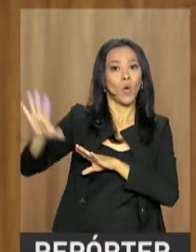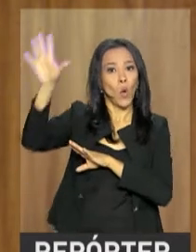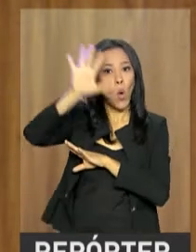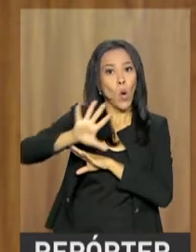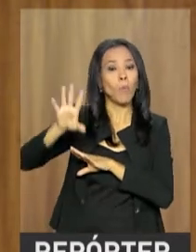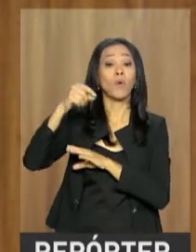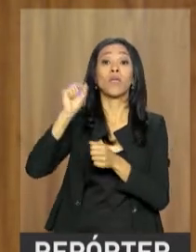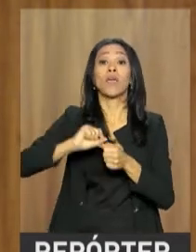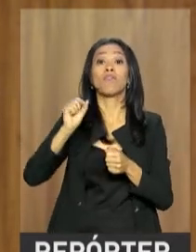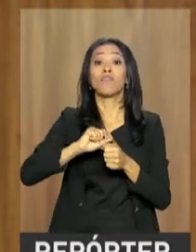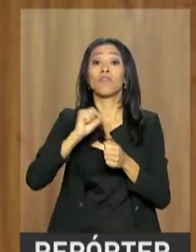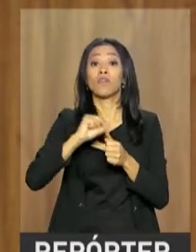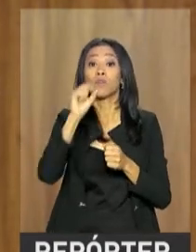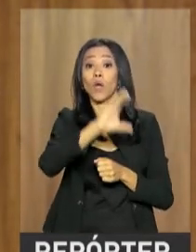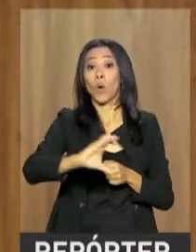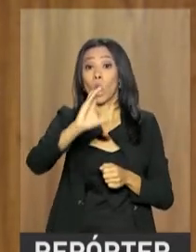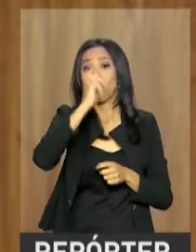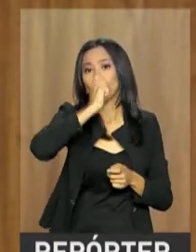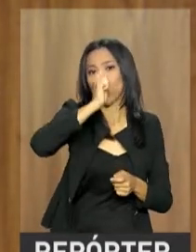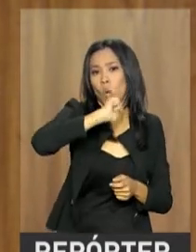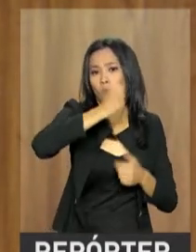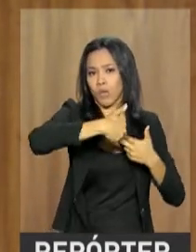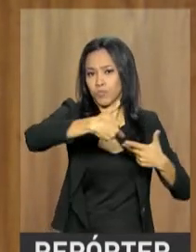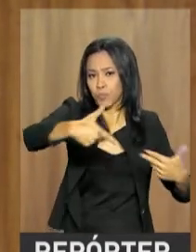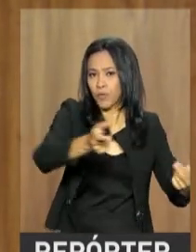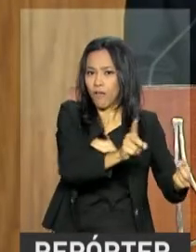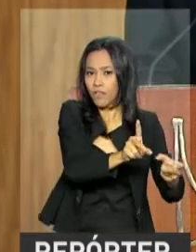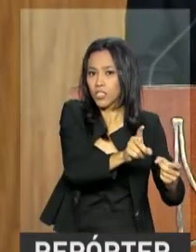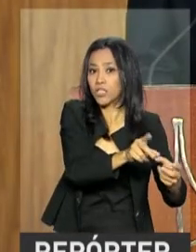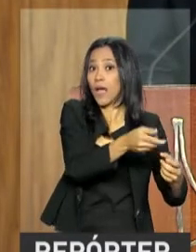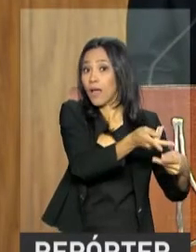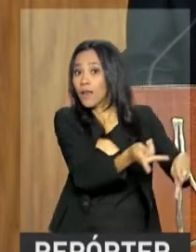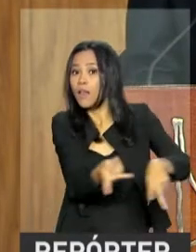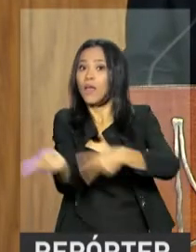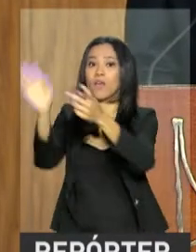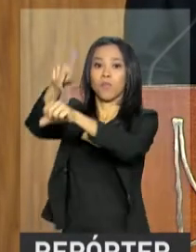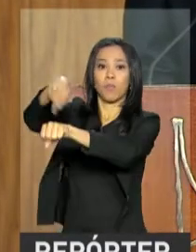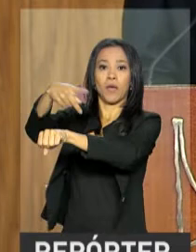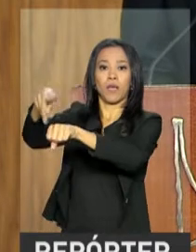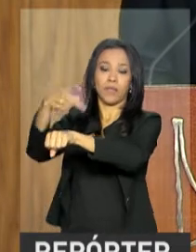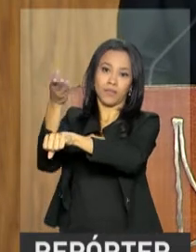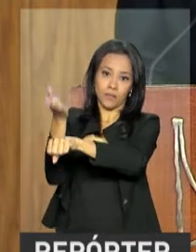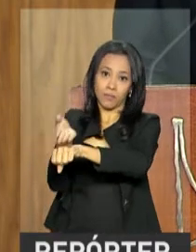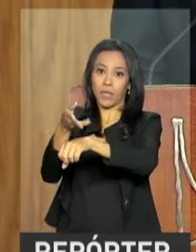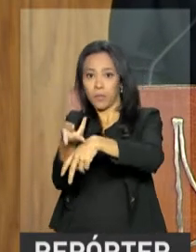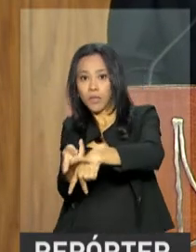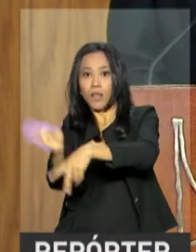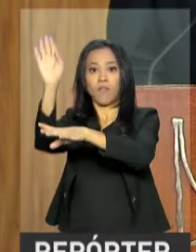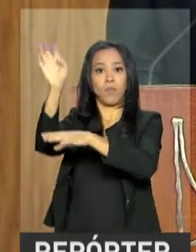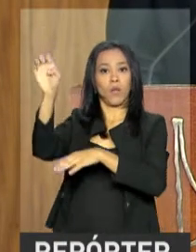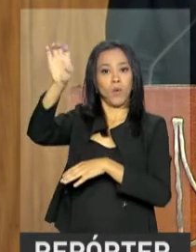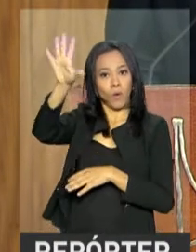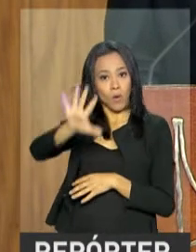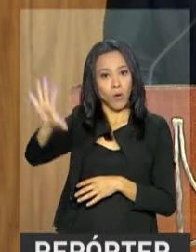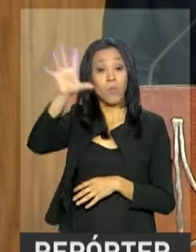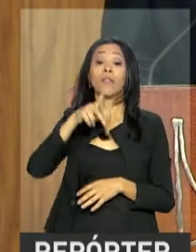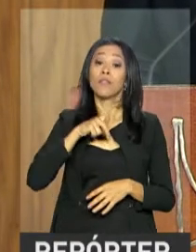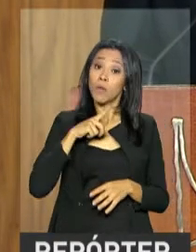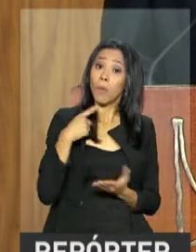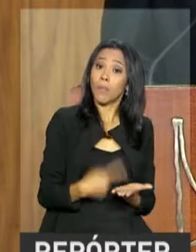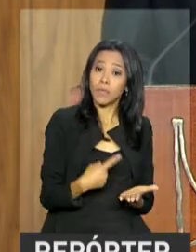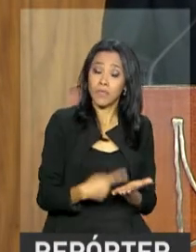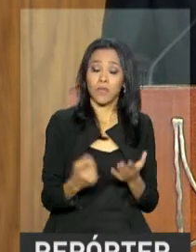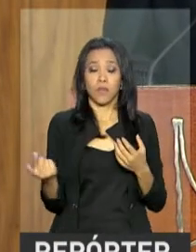na colômbia antes por isso entre os acordos assinados está o de cooperação institucional entre a polícia federal brasileira